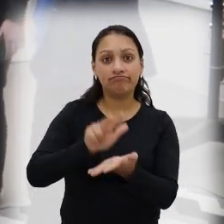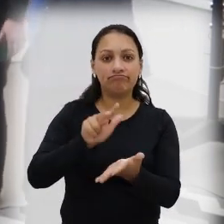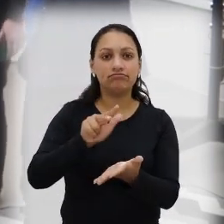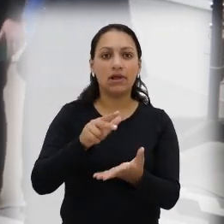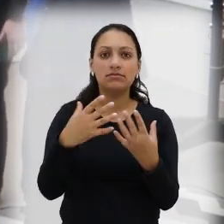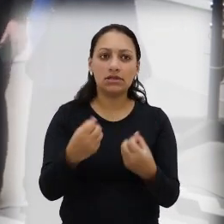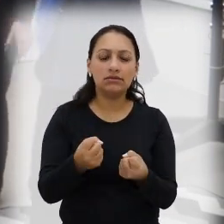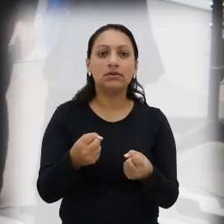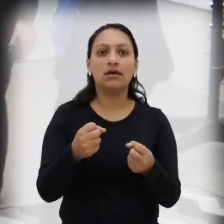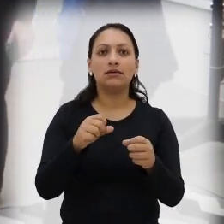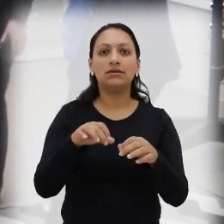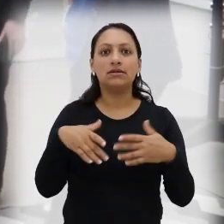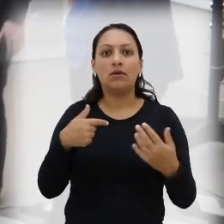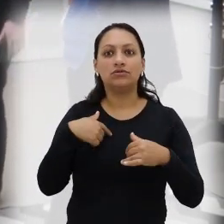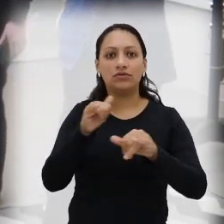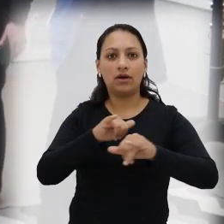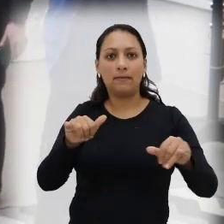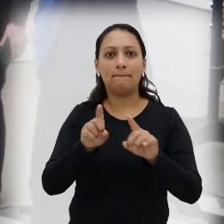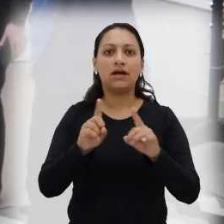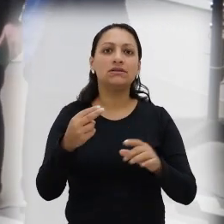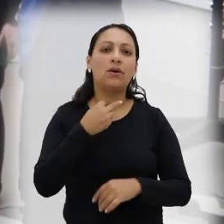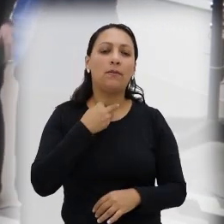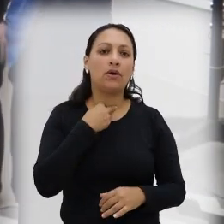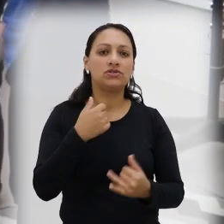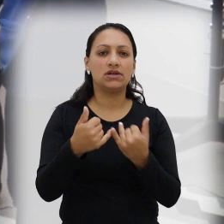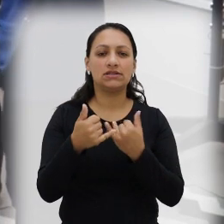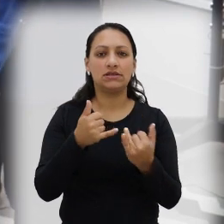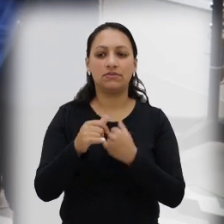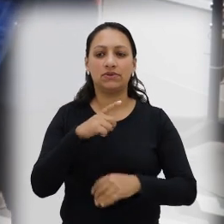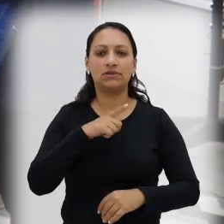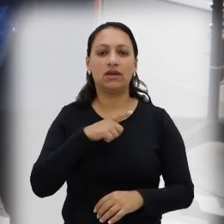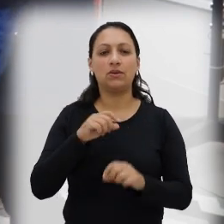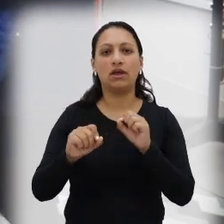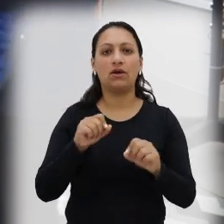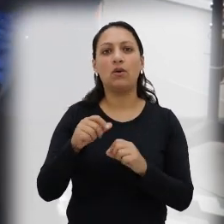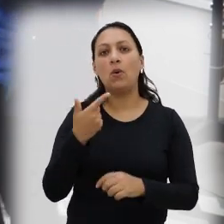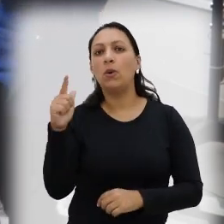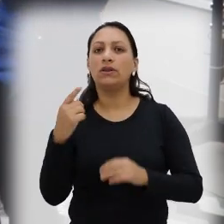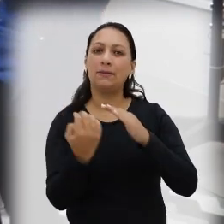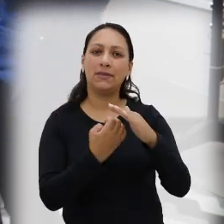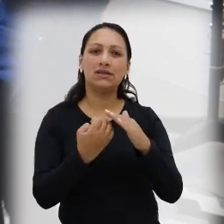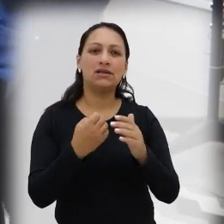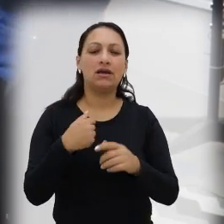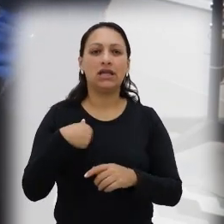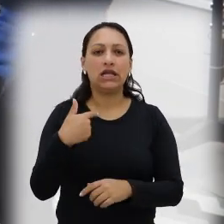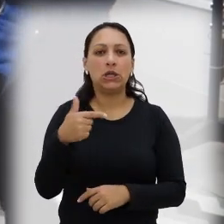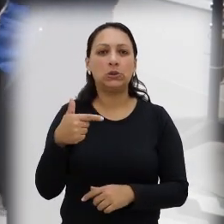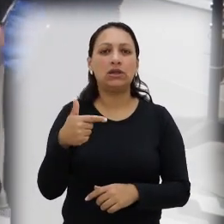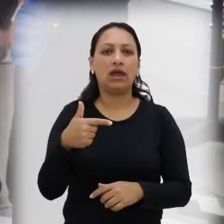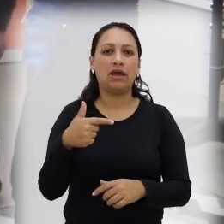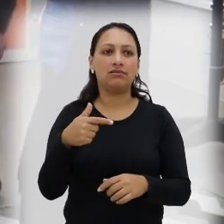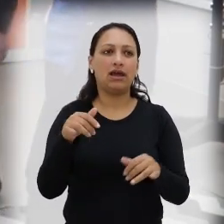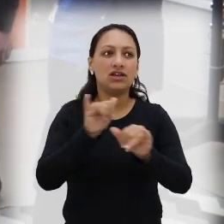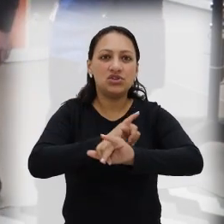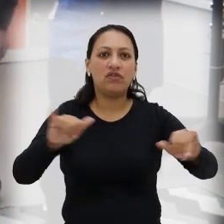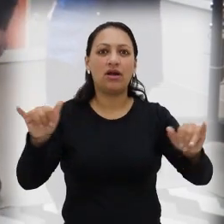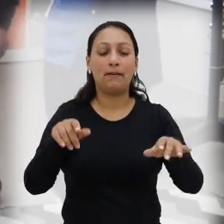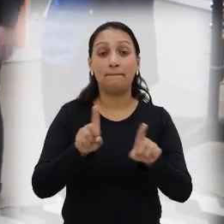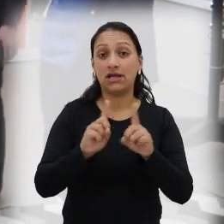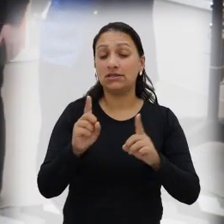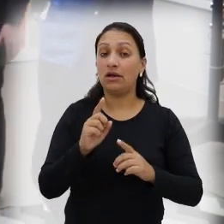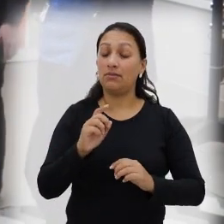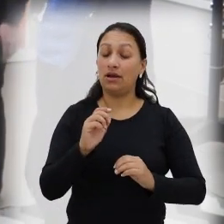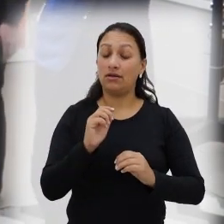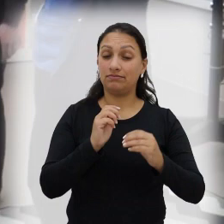uma POC com a Novos, sem que a Novos dê ok que tu possa divulgar. E daí é uma negociação entre a startup e a empresa âncora